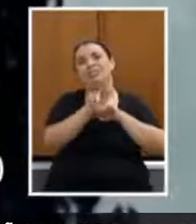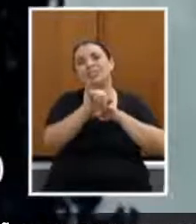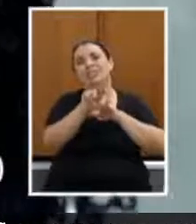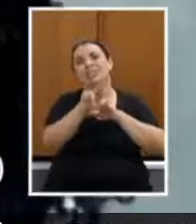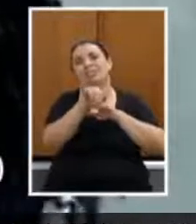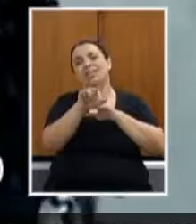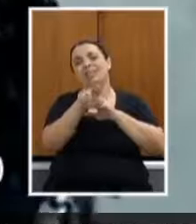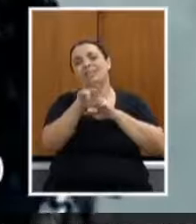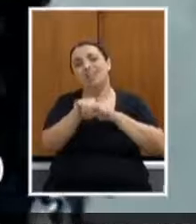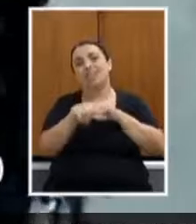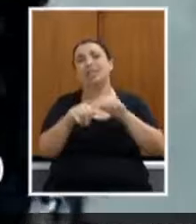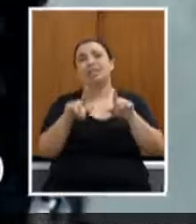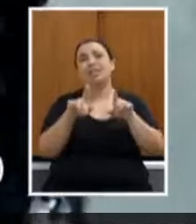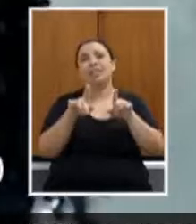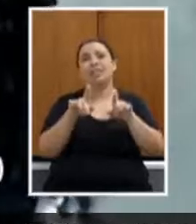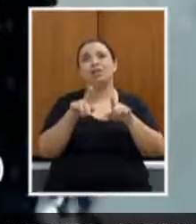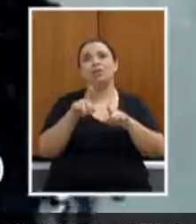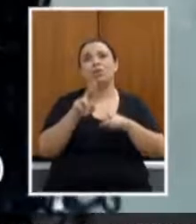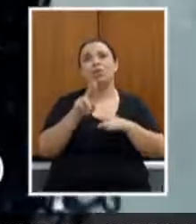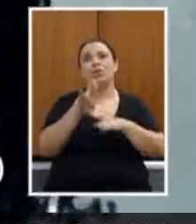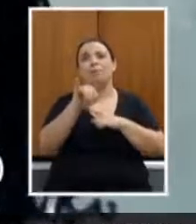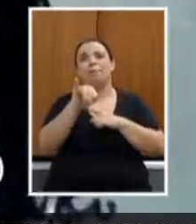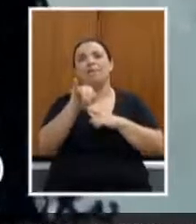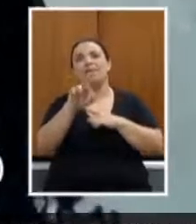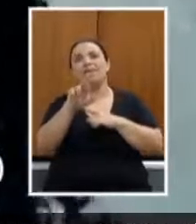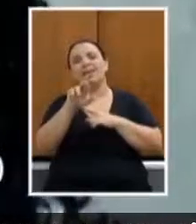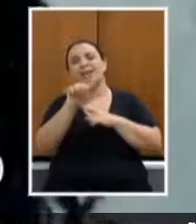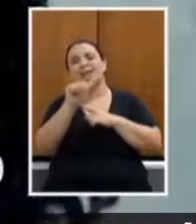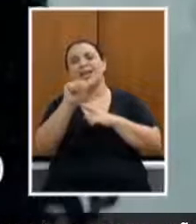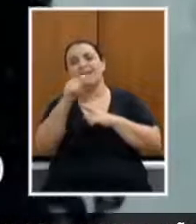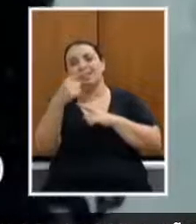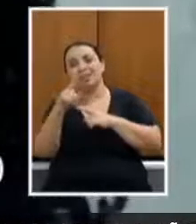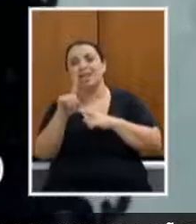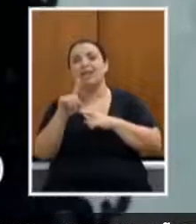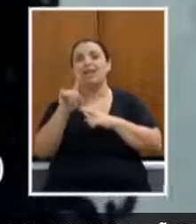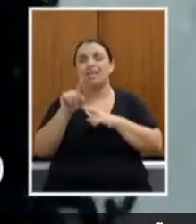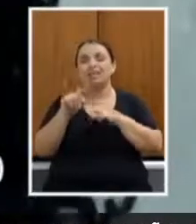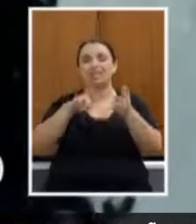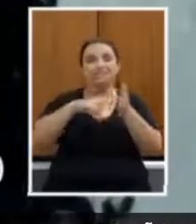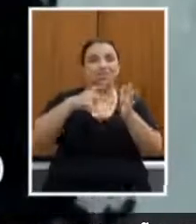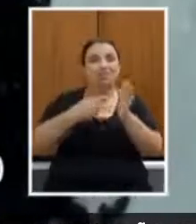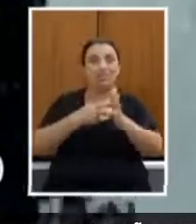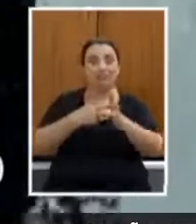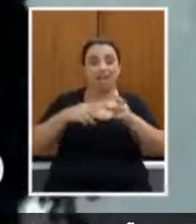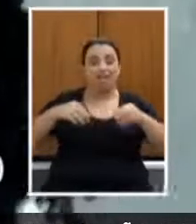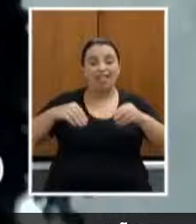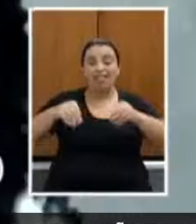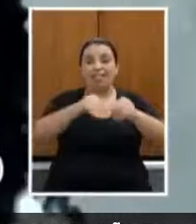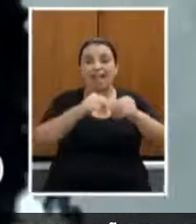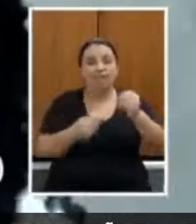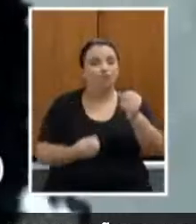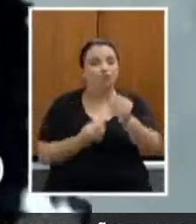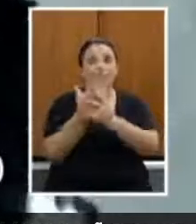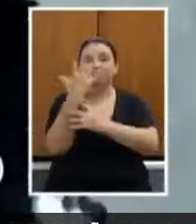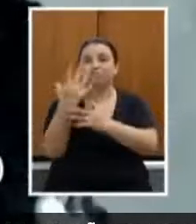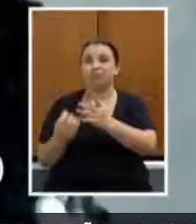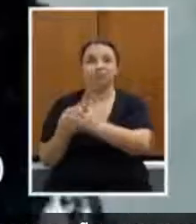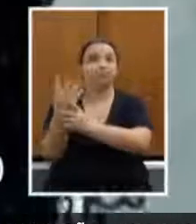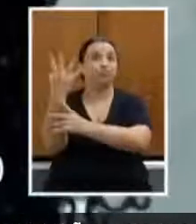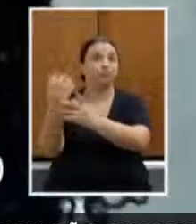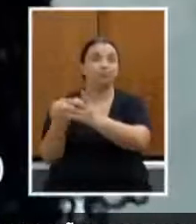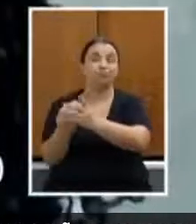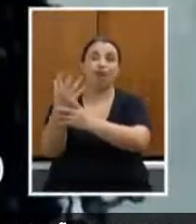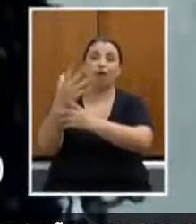Ibiramã Quiri, que em tupi-guarani significa terra de fartura dos Quiriris. É uma